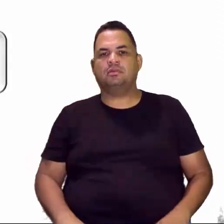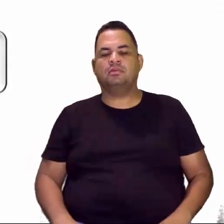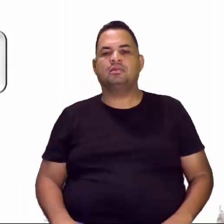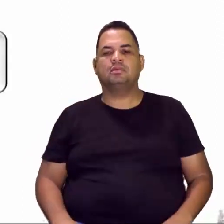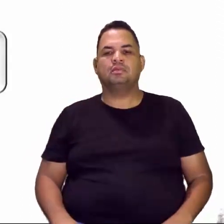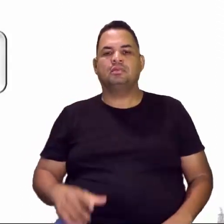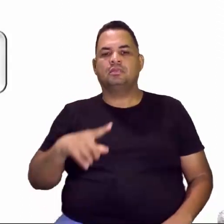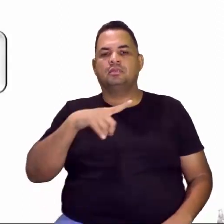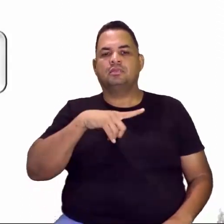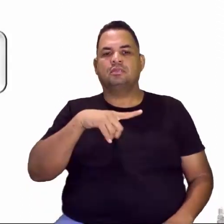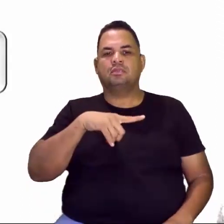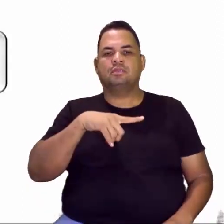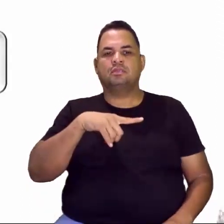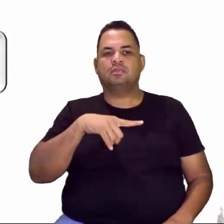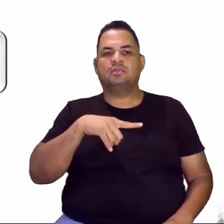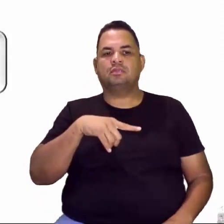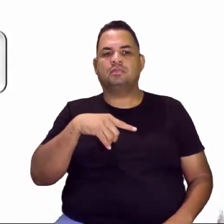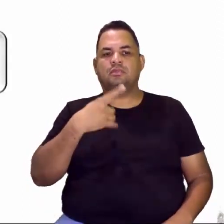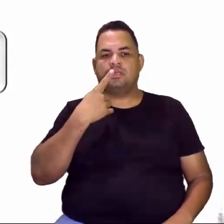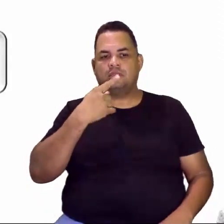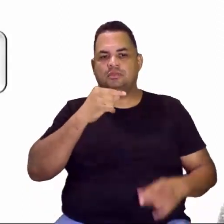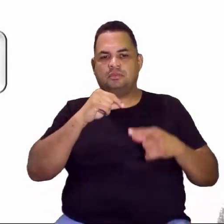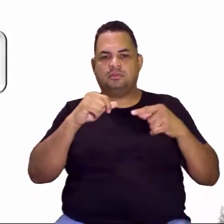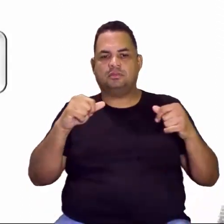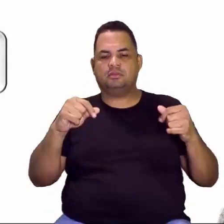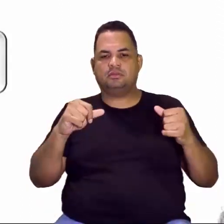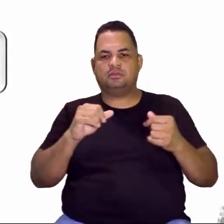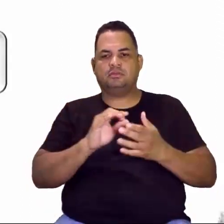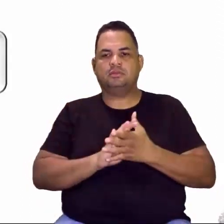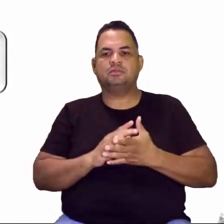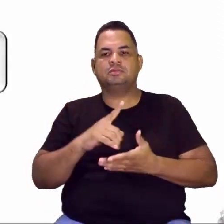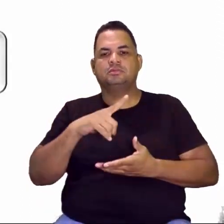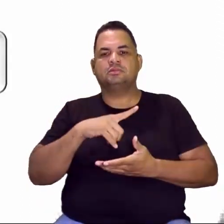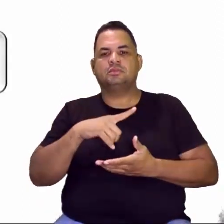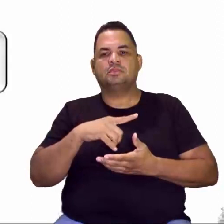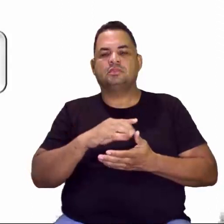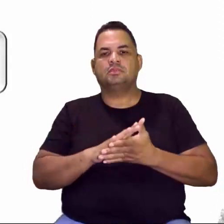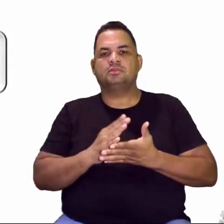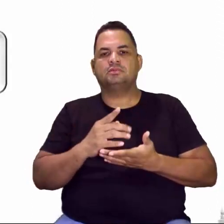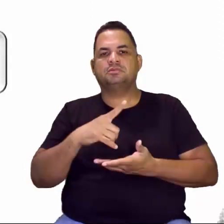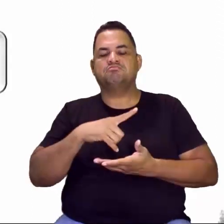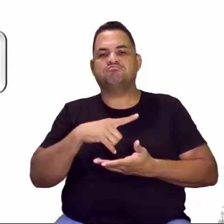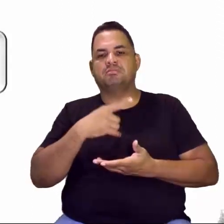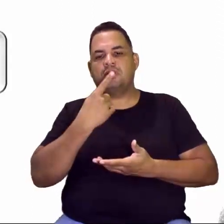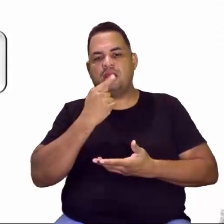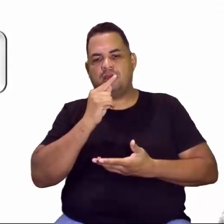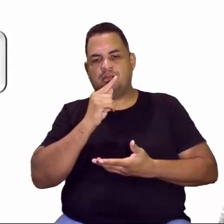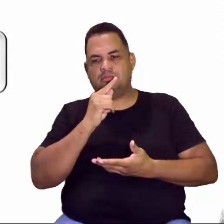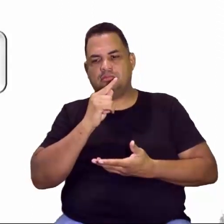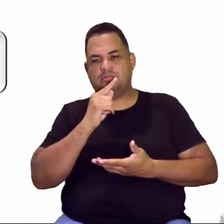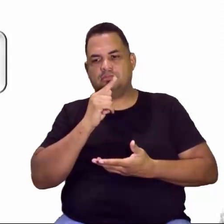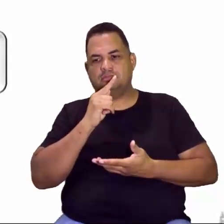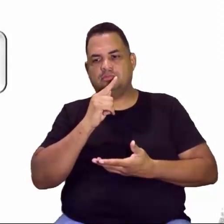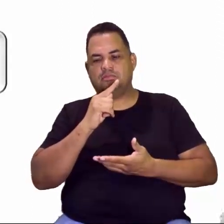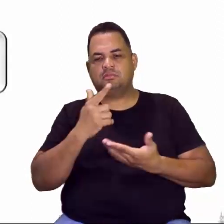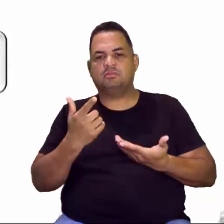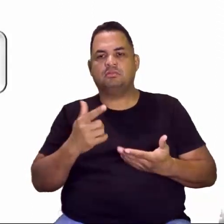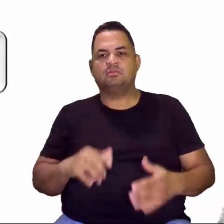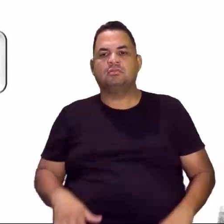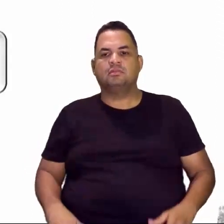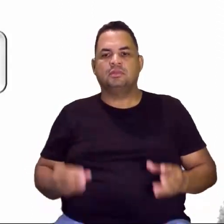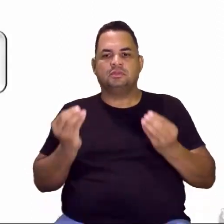E aí nós temos os sais que podem ser hidratados. São aqueles em que nós